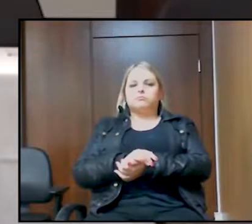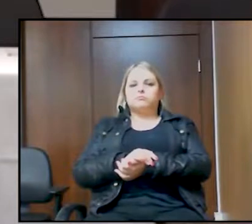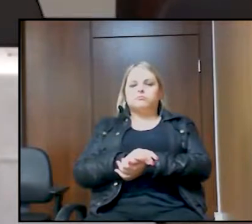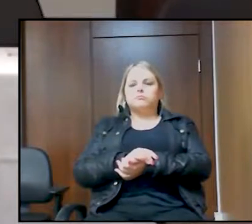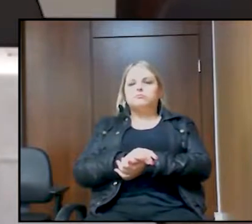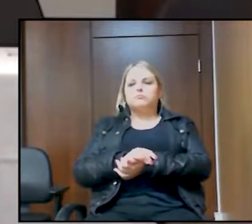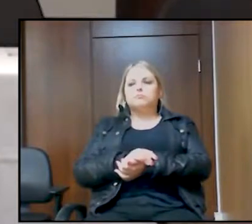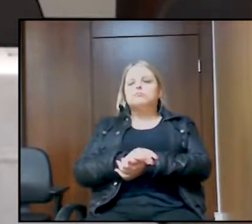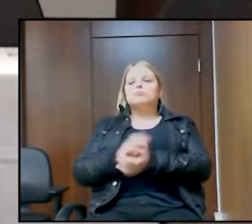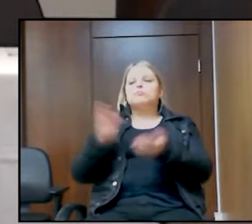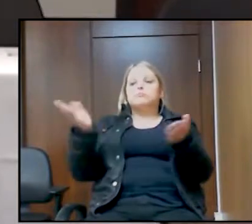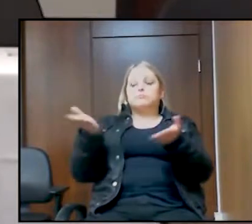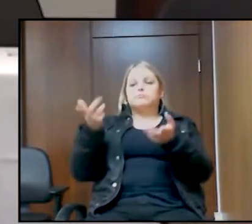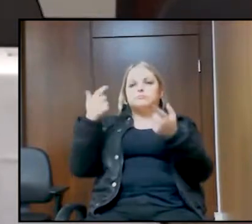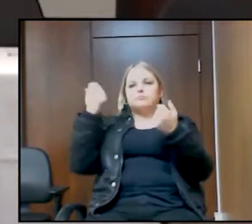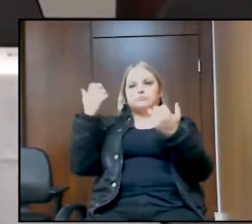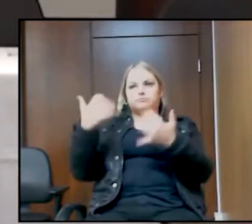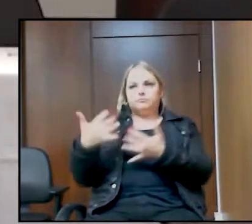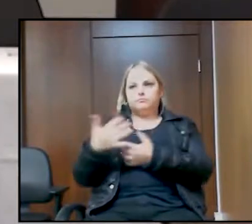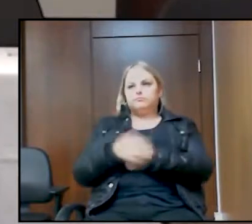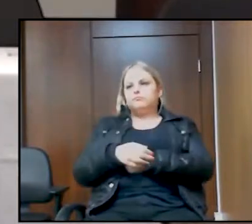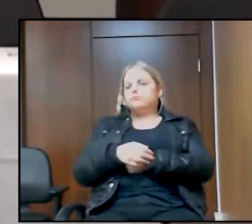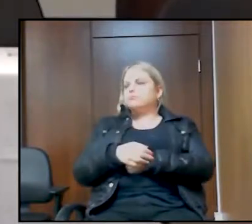dar uma passada